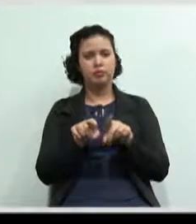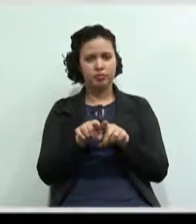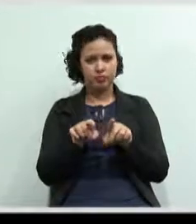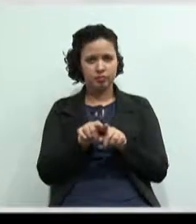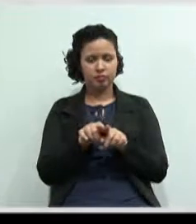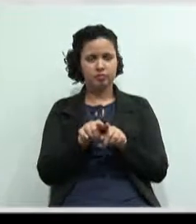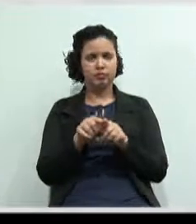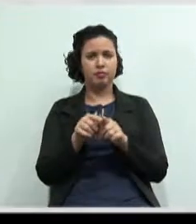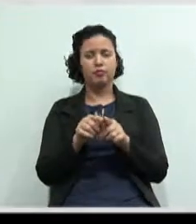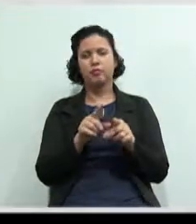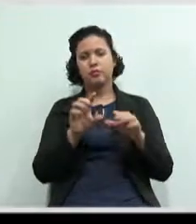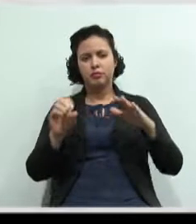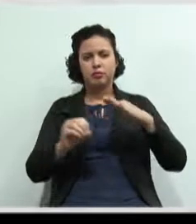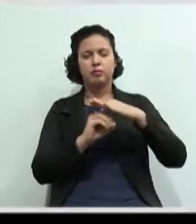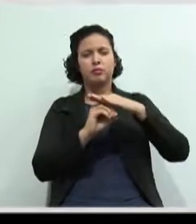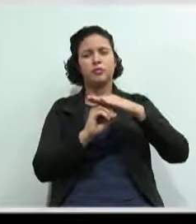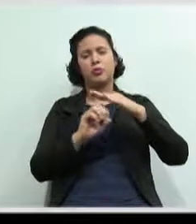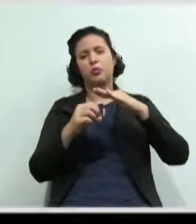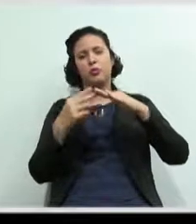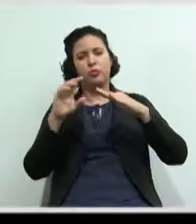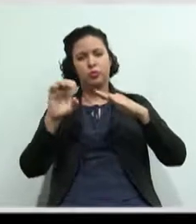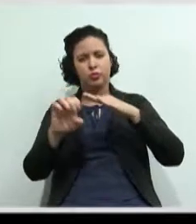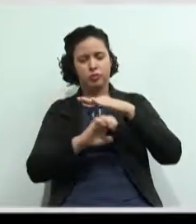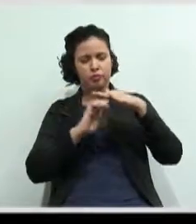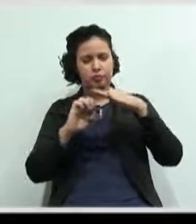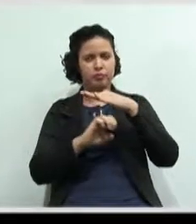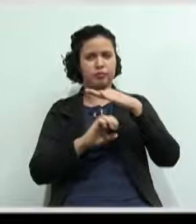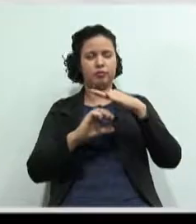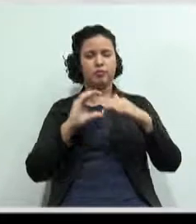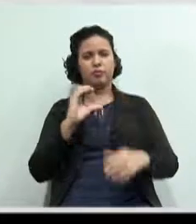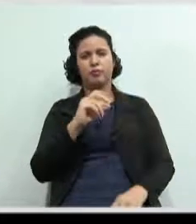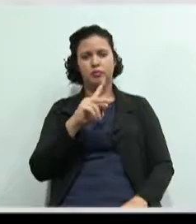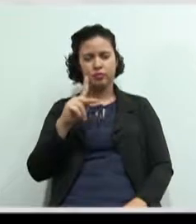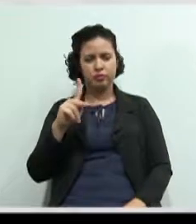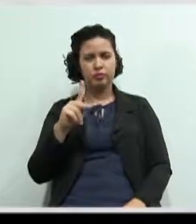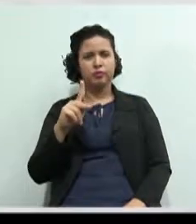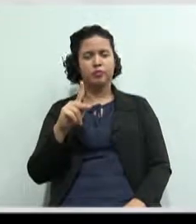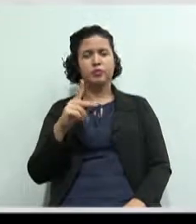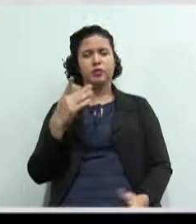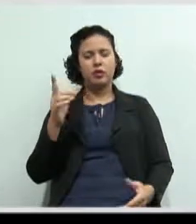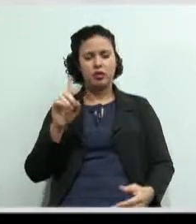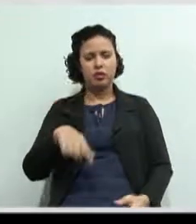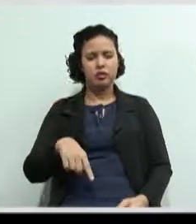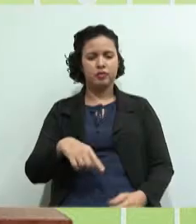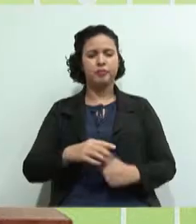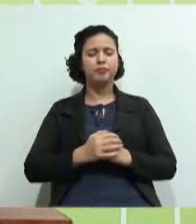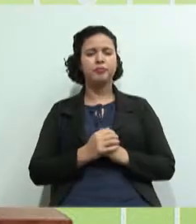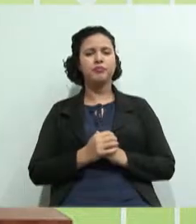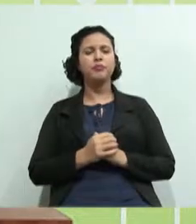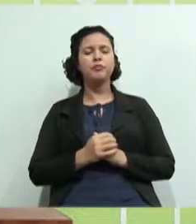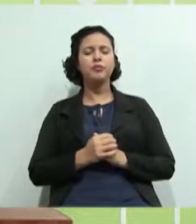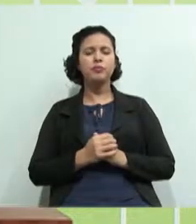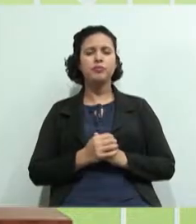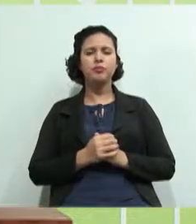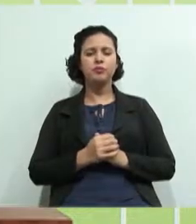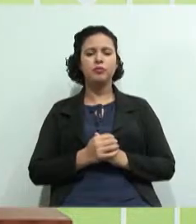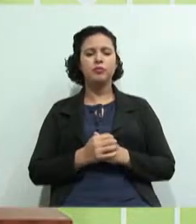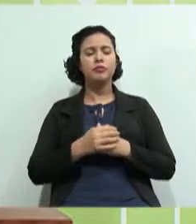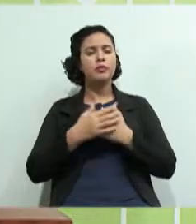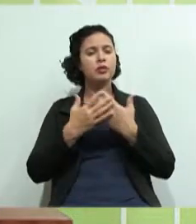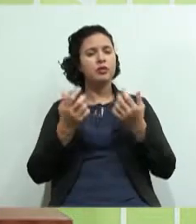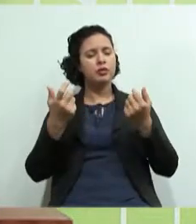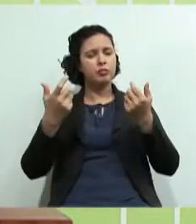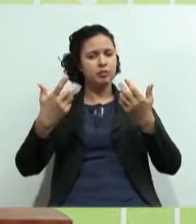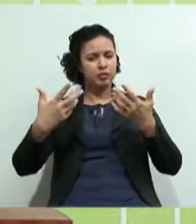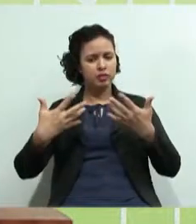na organização que o administrador nasce e se desenvolve. Volta aqui para mim porque eu quero comentar algo com você. Veja bem, nós